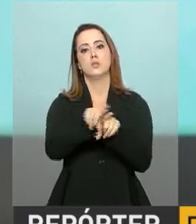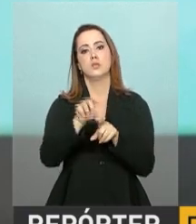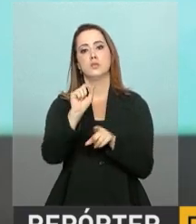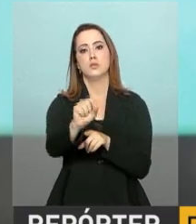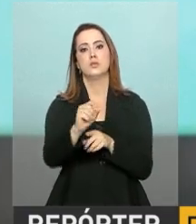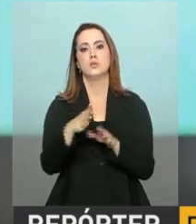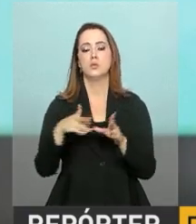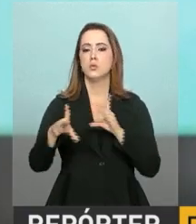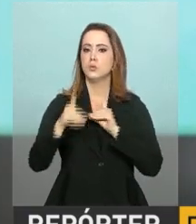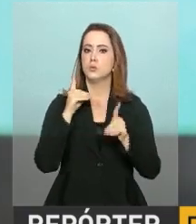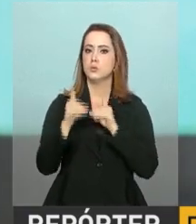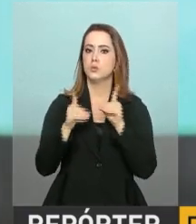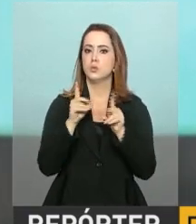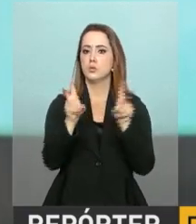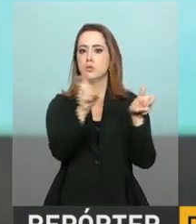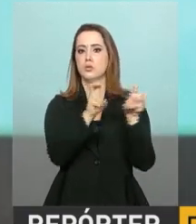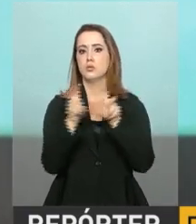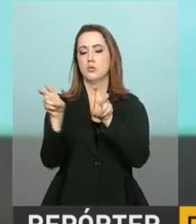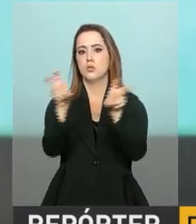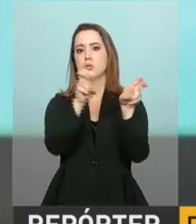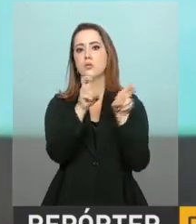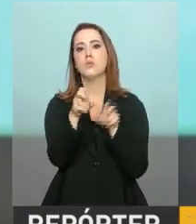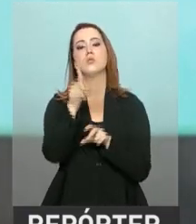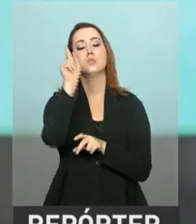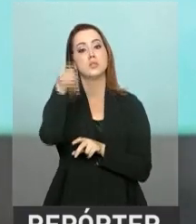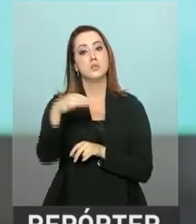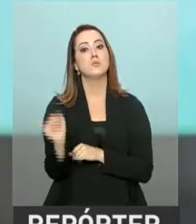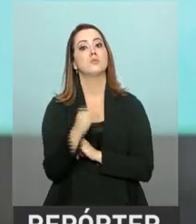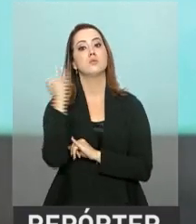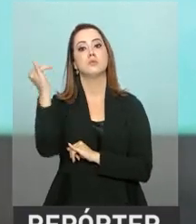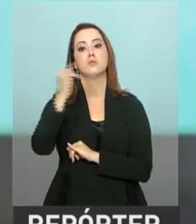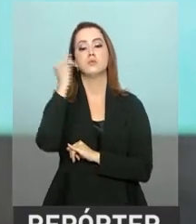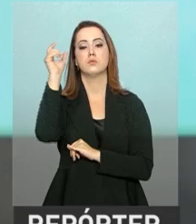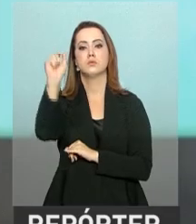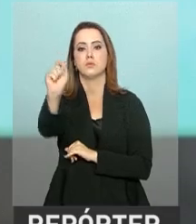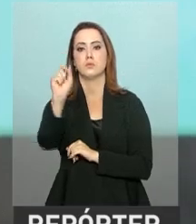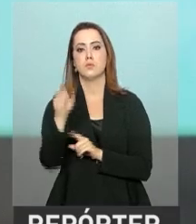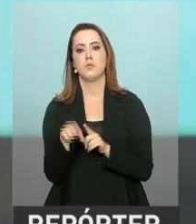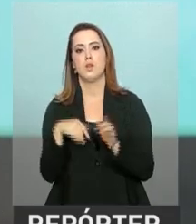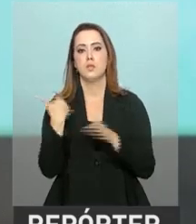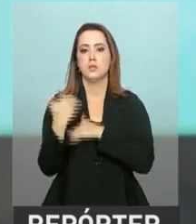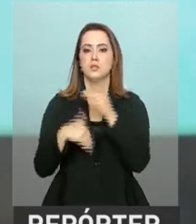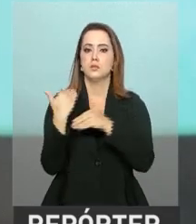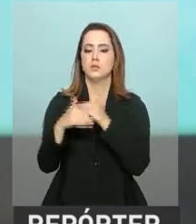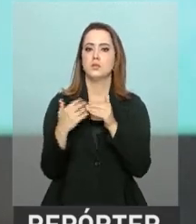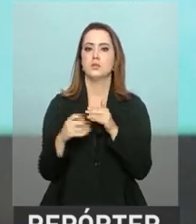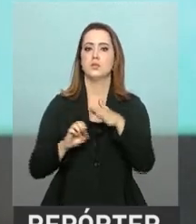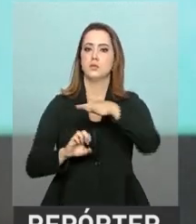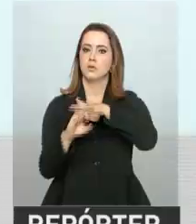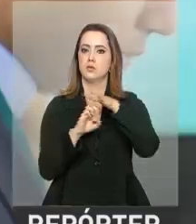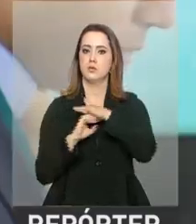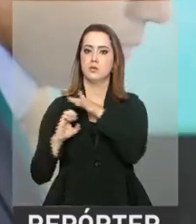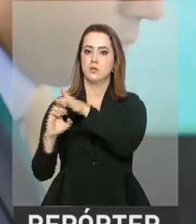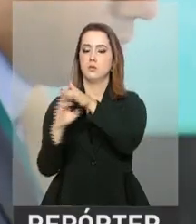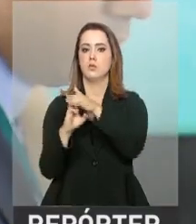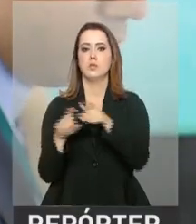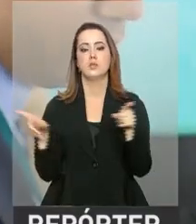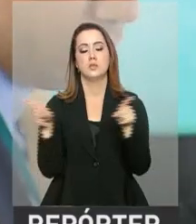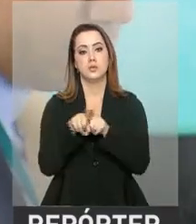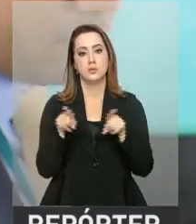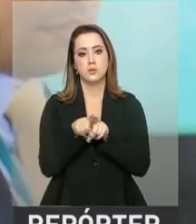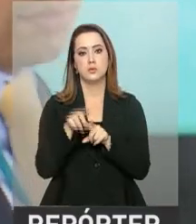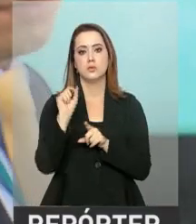e discutimos alguns temas que são relevantes e importantes para o desenvolvimento das empresas. E também